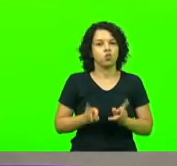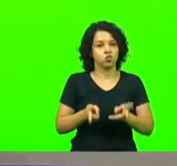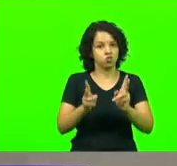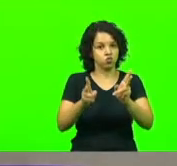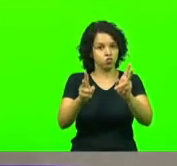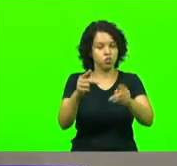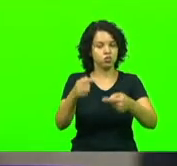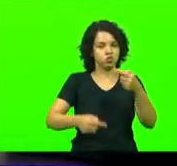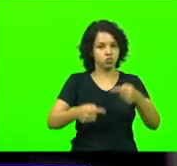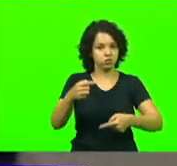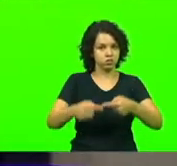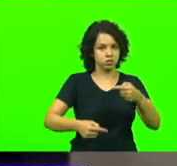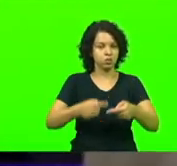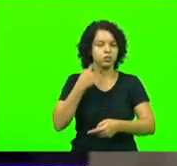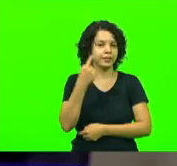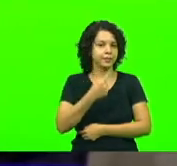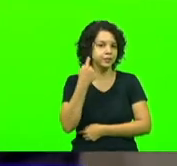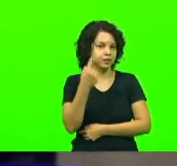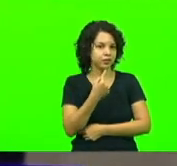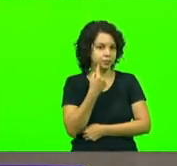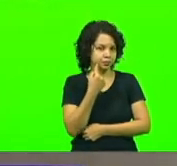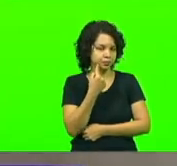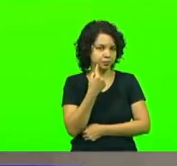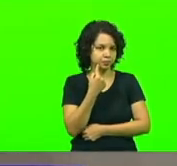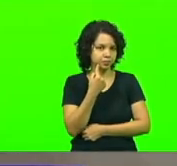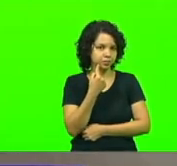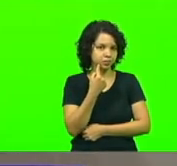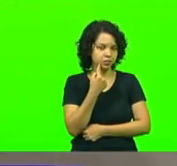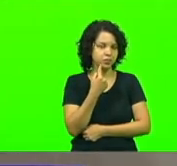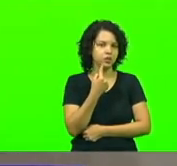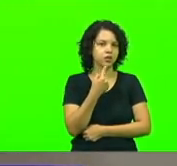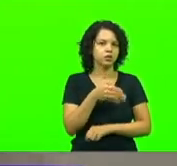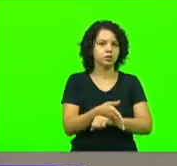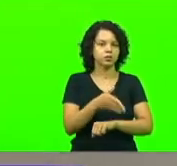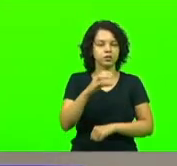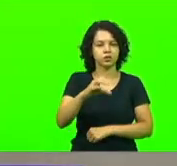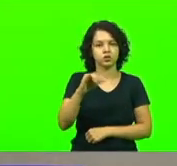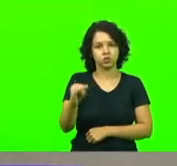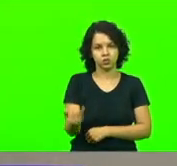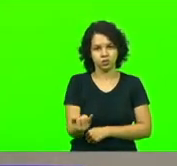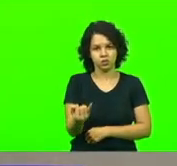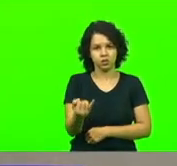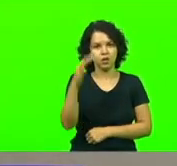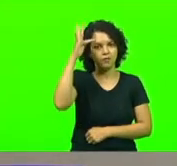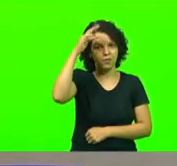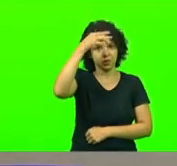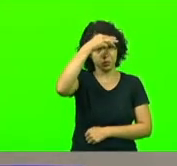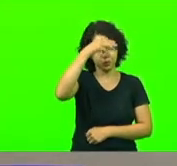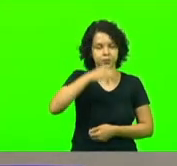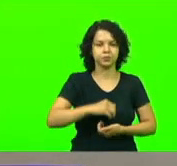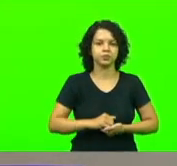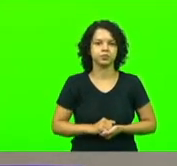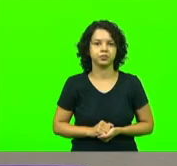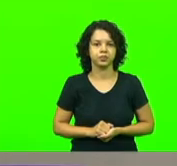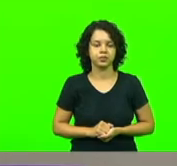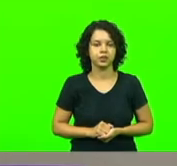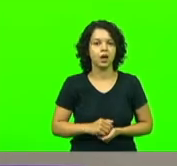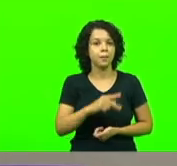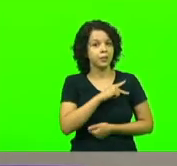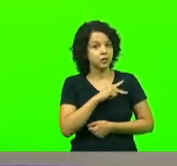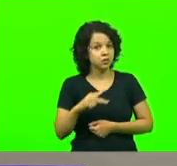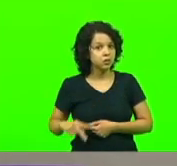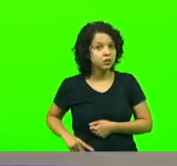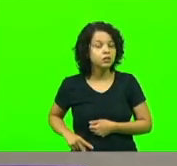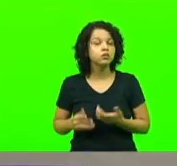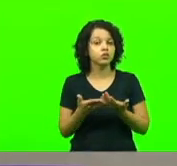discussão, o parecer contrário da Comissão de Constituição e Justiça, deputado Fabiano da Luz. Logo senhor após, presidente, senhores Ismael,